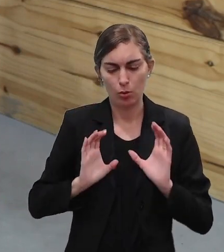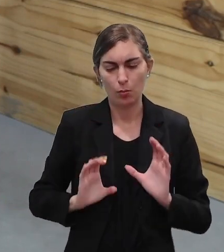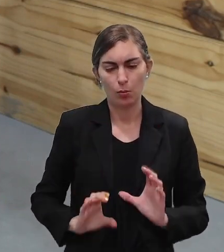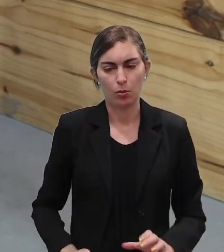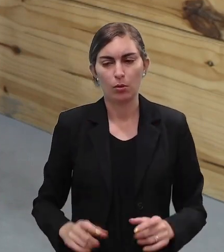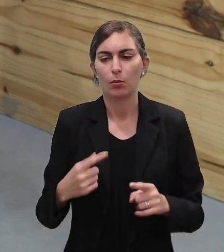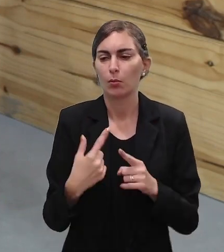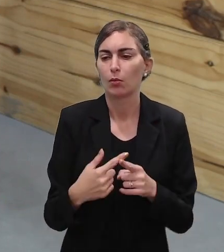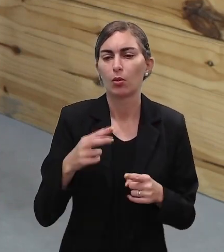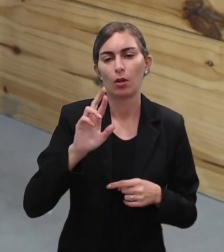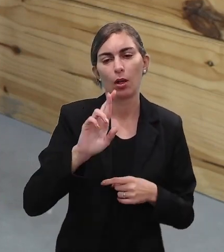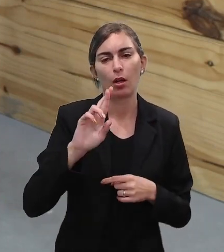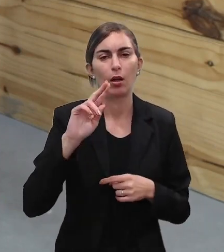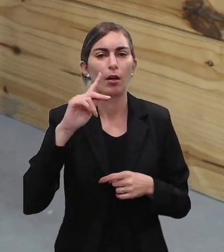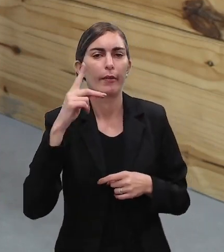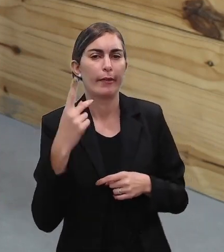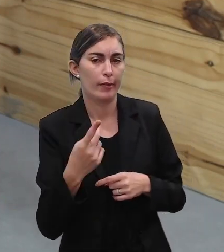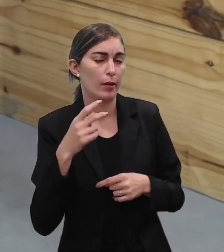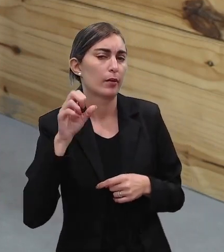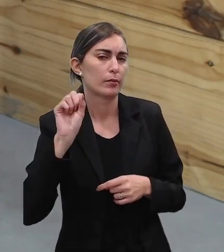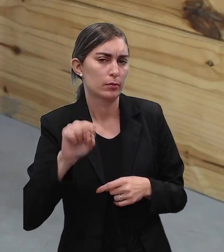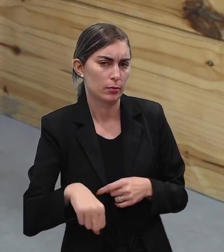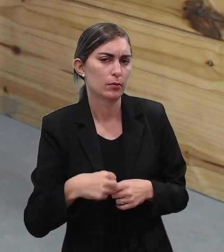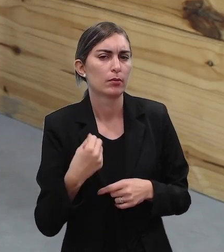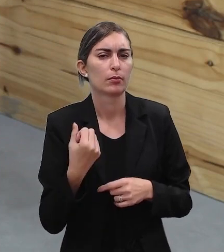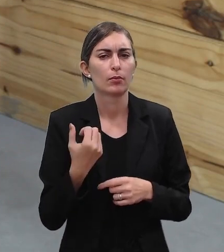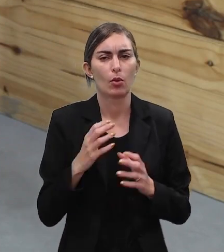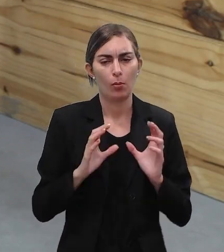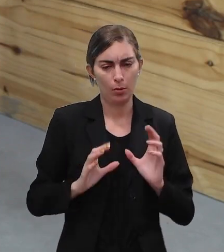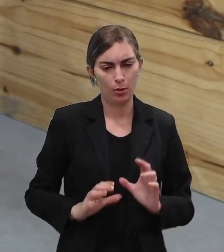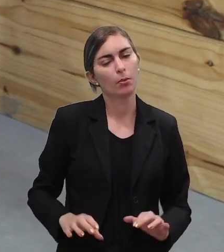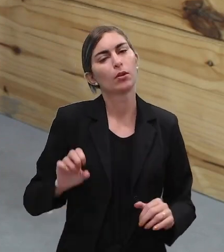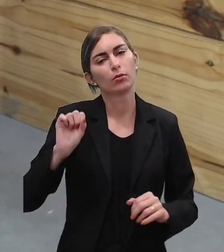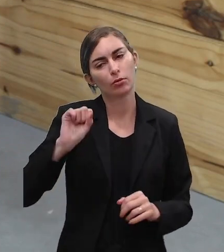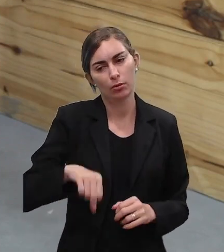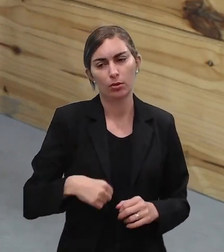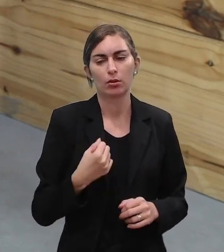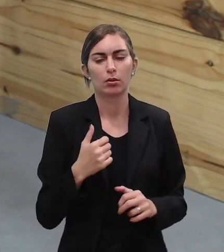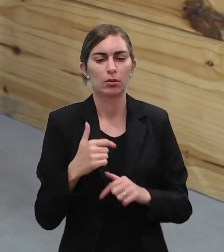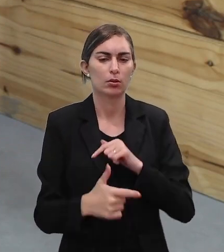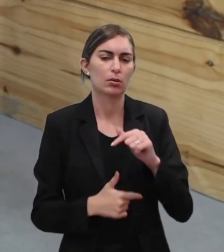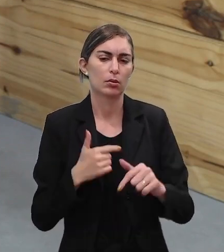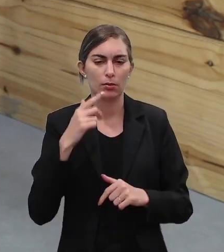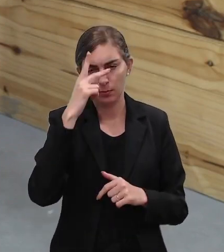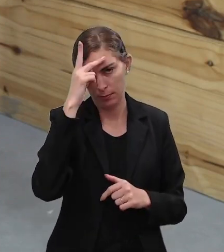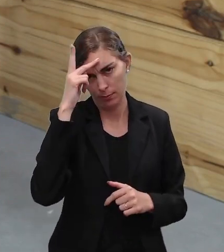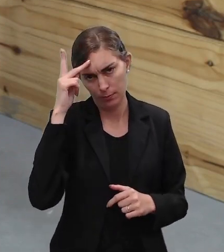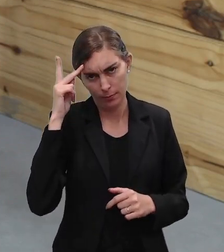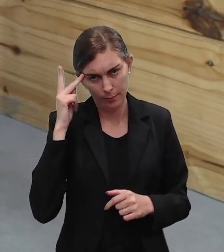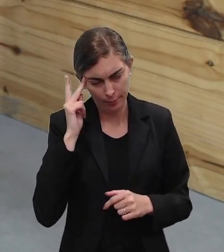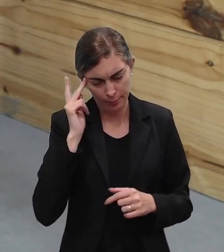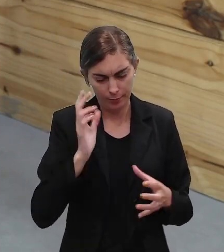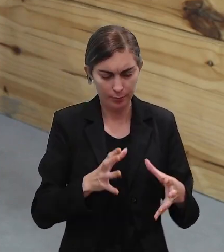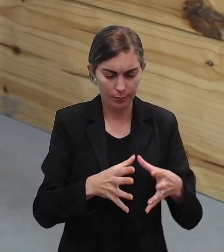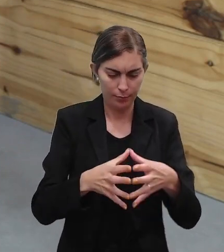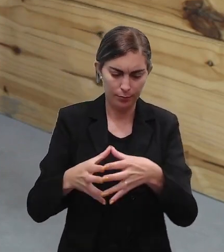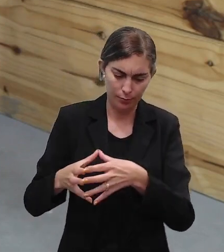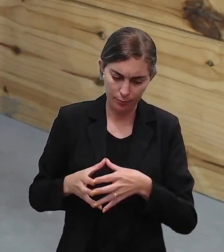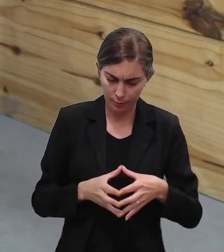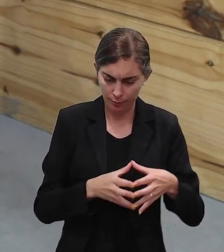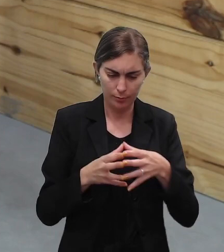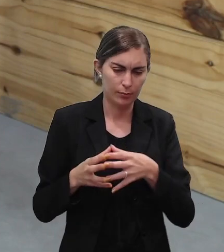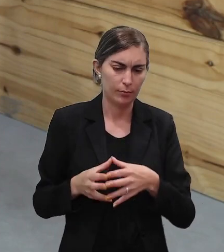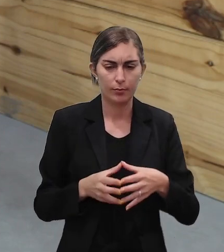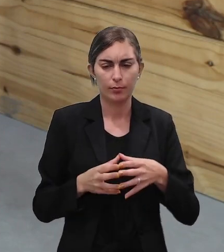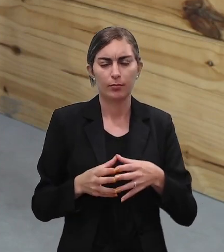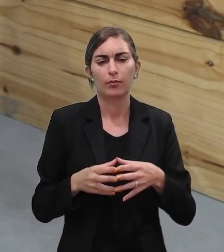porque recursos humanos é comportamento sim, tá bom? Vamos deixar bem claro, trabalhar com pessoas, interagir, integrar,